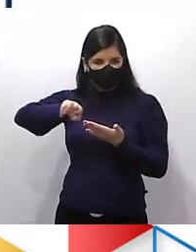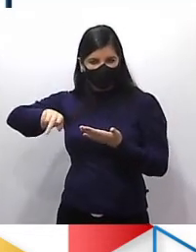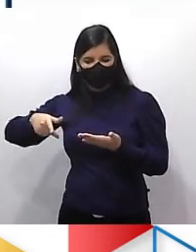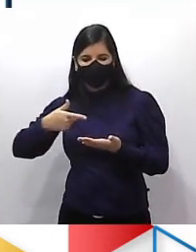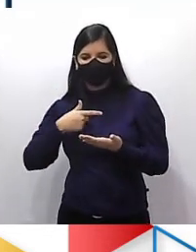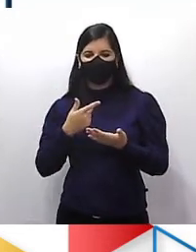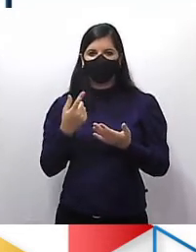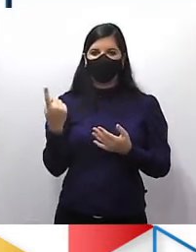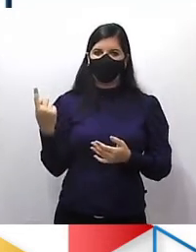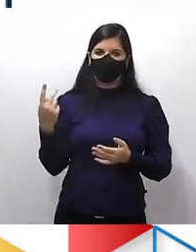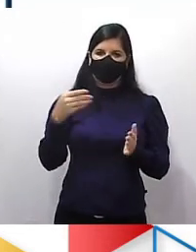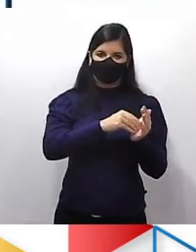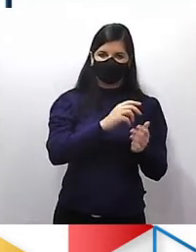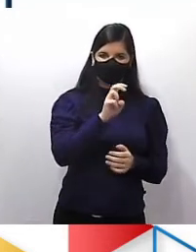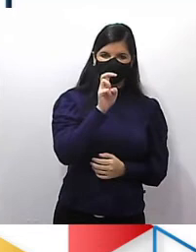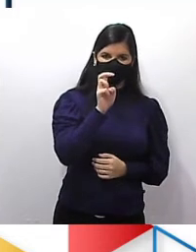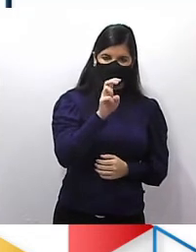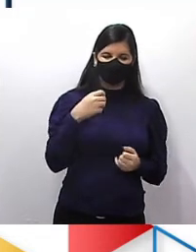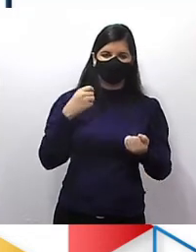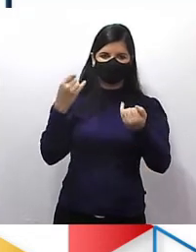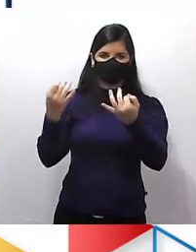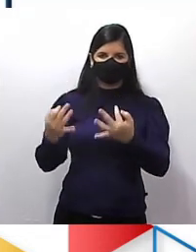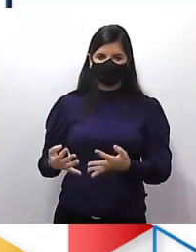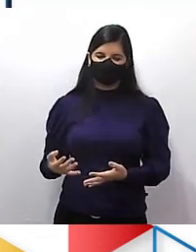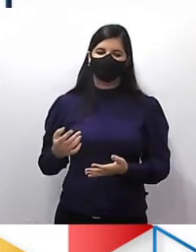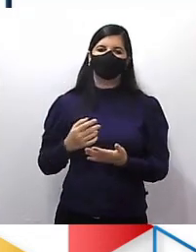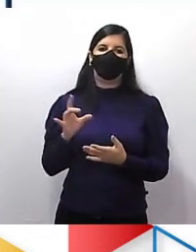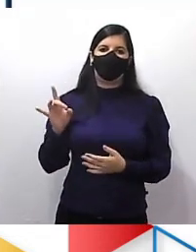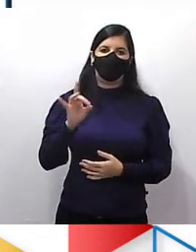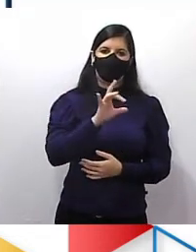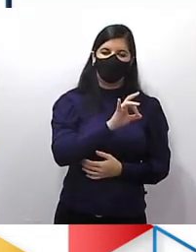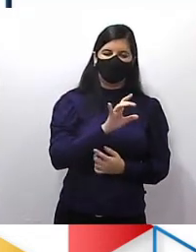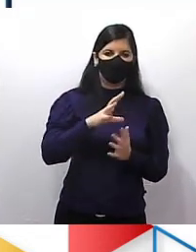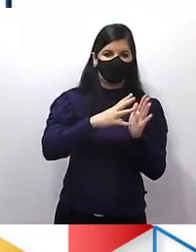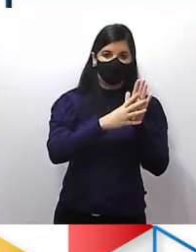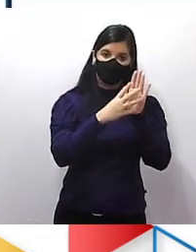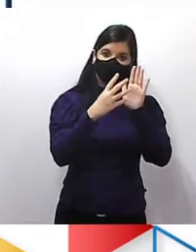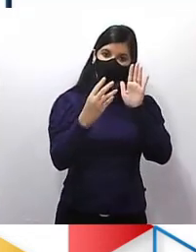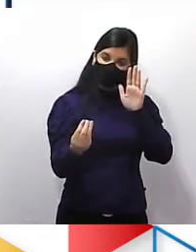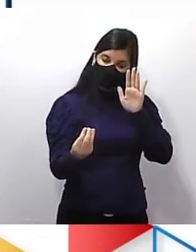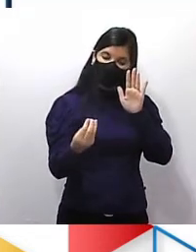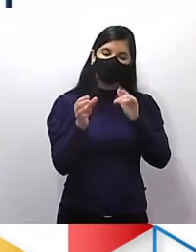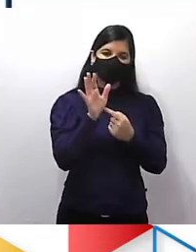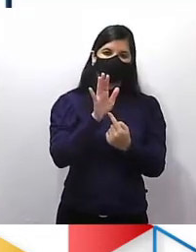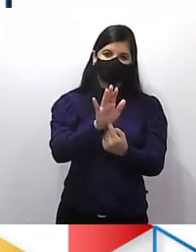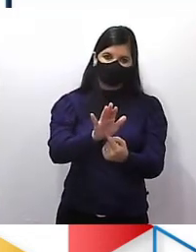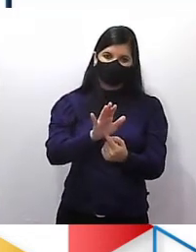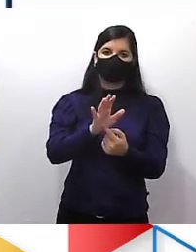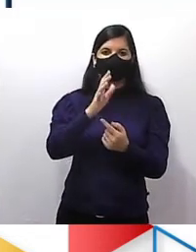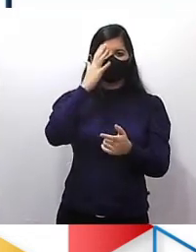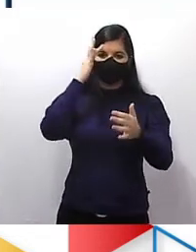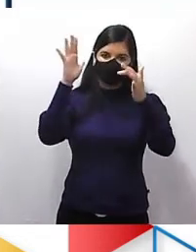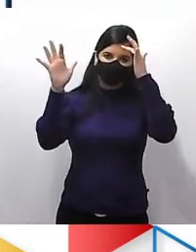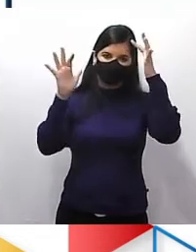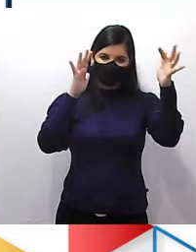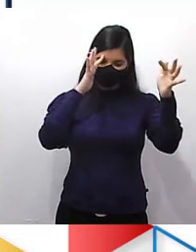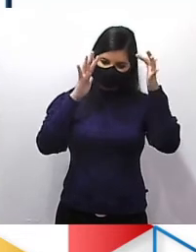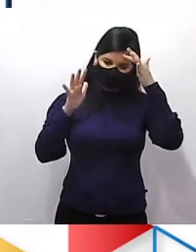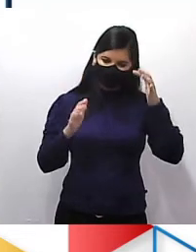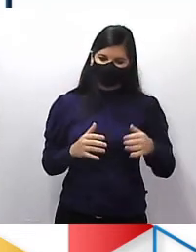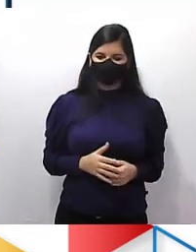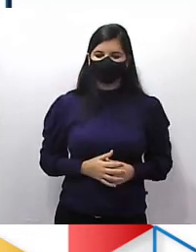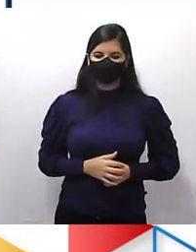de 1 a 5, eu vou explicar e vou trazer um modelo na próxima sequência para você já ir pensando. Então, olha